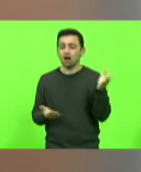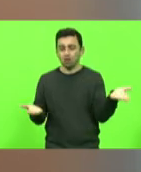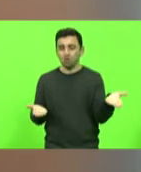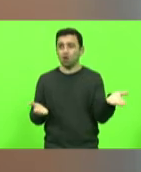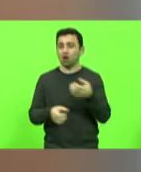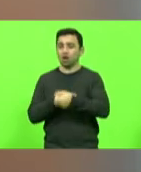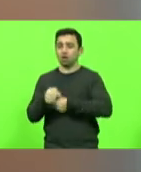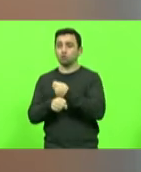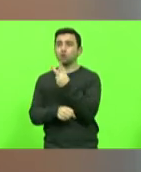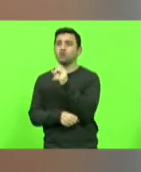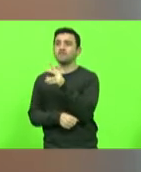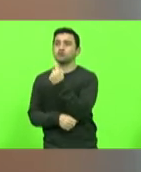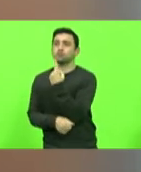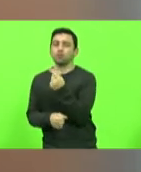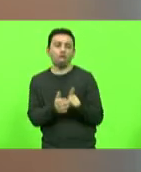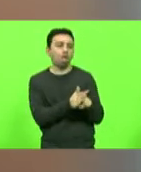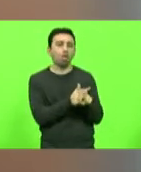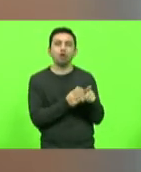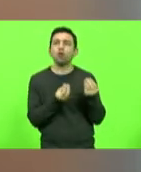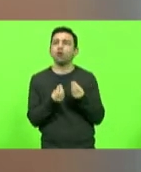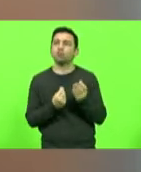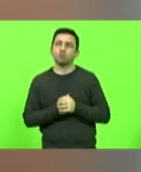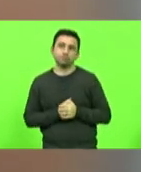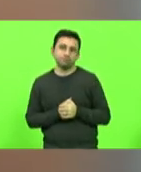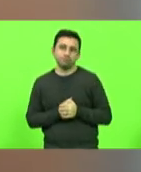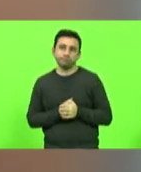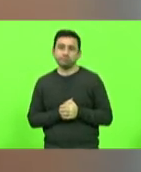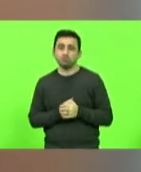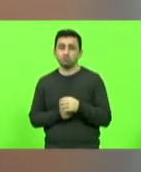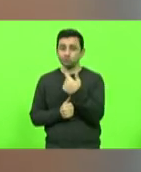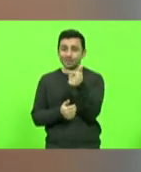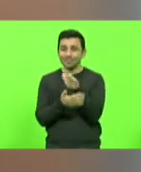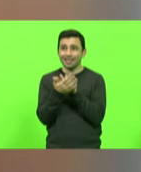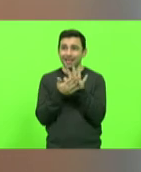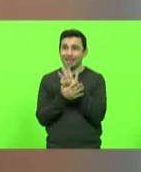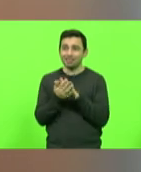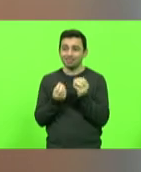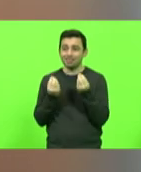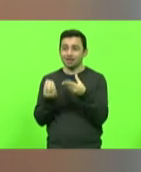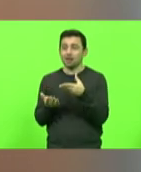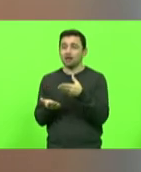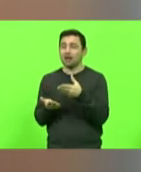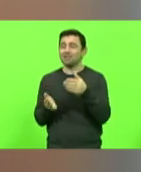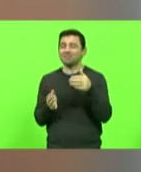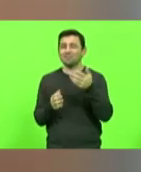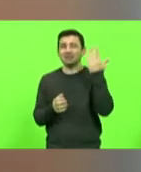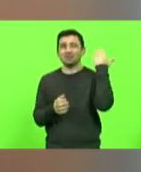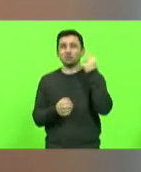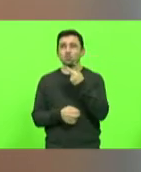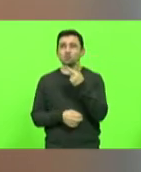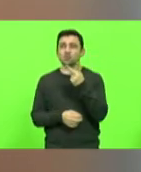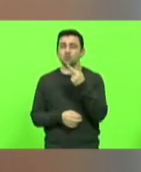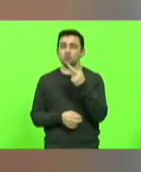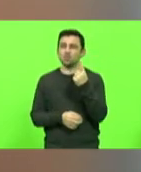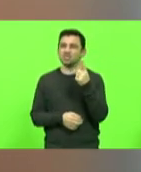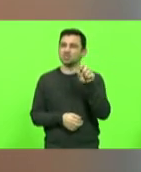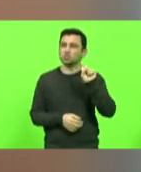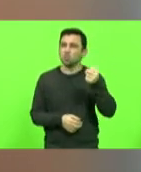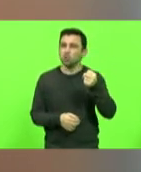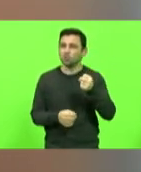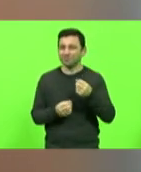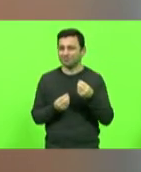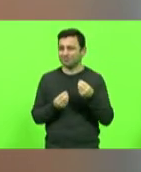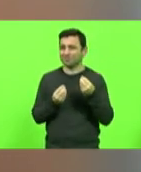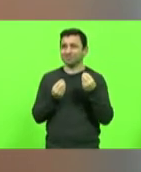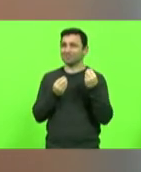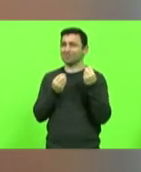2021? Como é que vai acompanhar a gestão se não houve a prestação de contas ao Conselho Estadual desde 2018? Nós também já estamos em 2021. Não teve